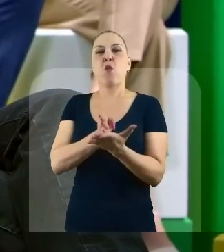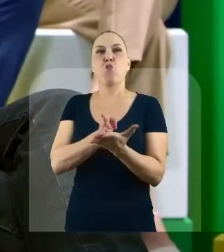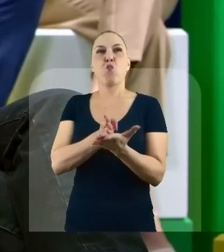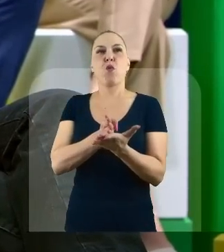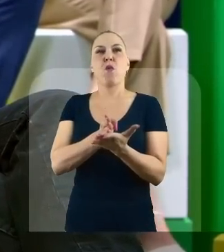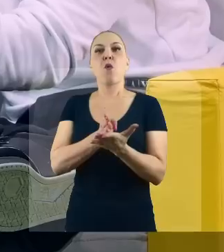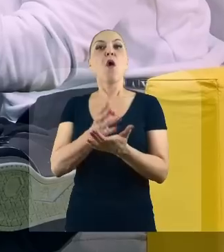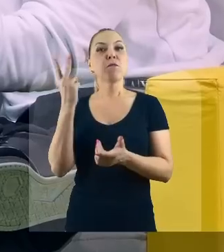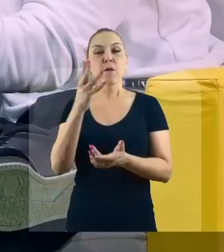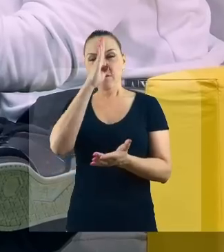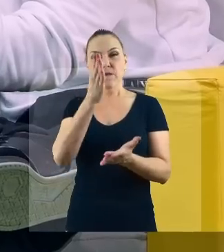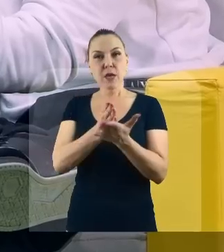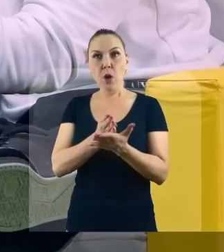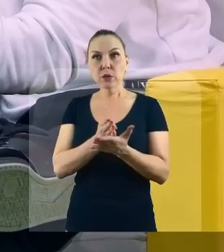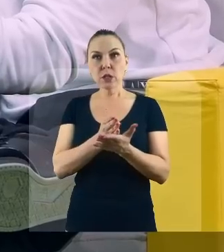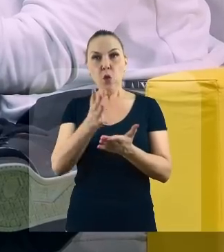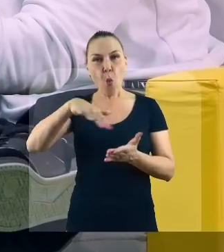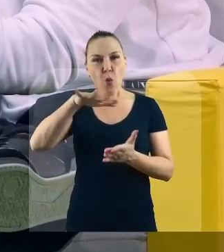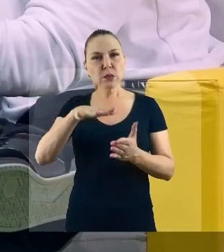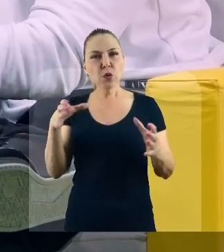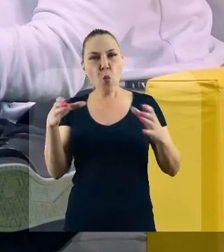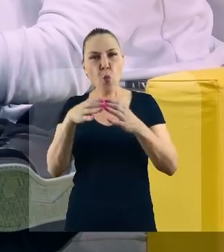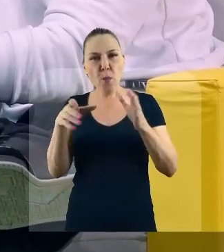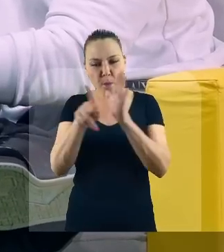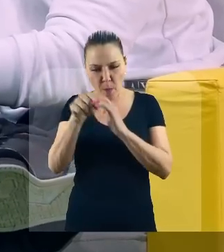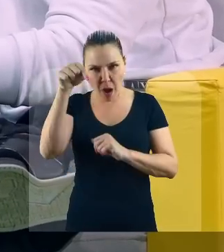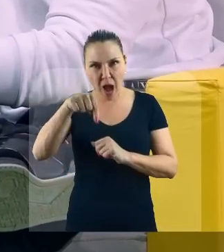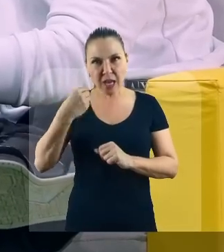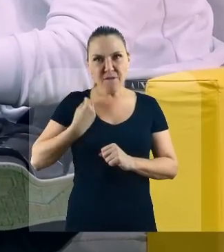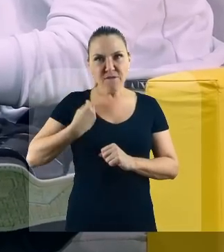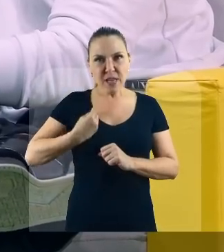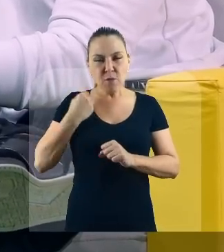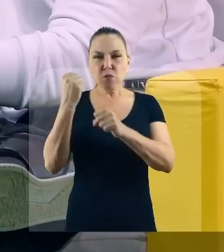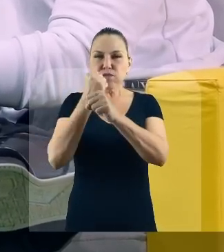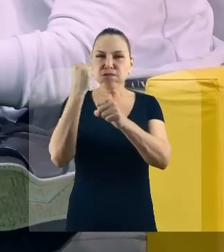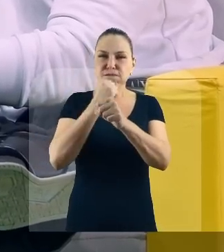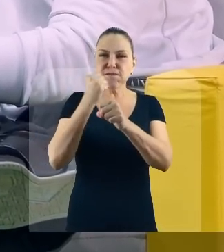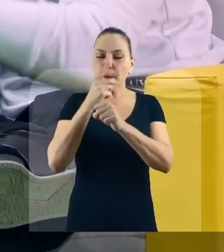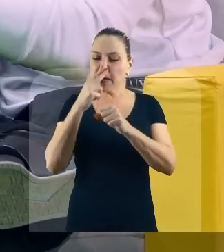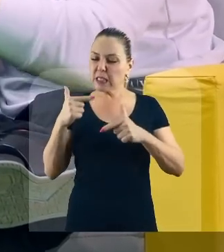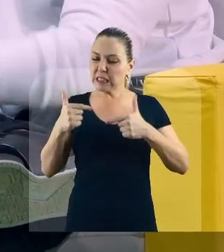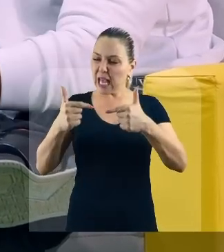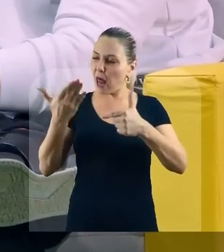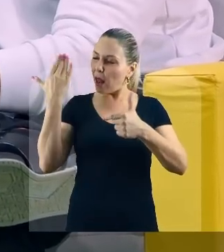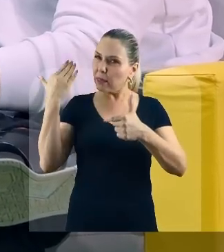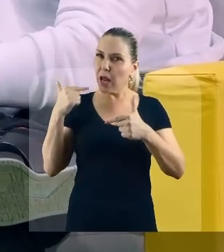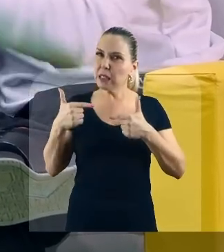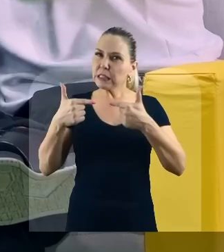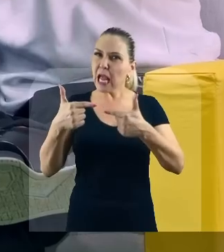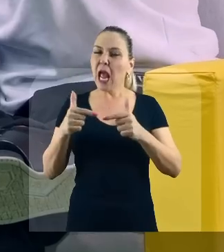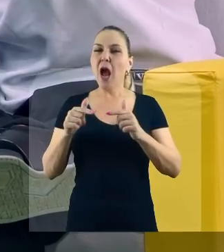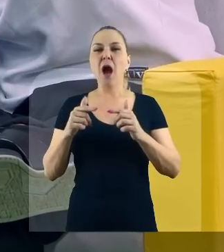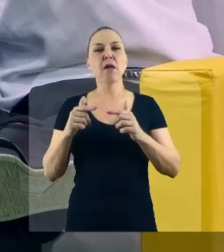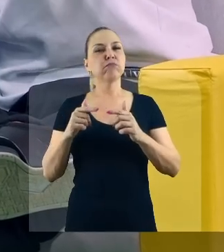todo mundo, para ter chegado aqui, o que foi construído a partir de guerras, de lutas, como